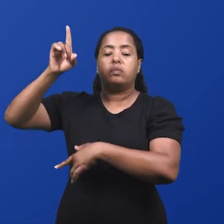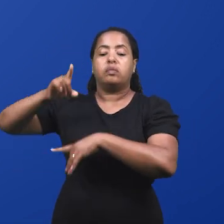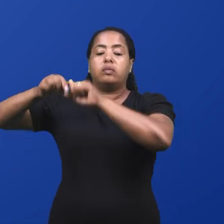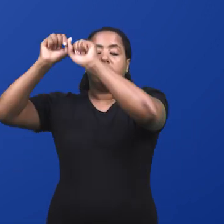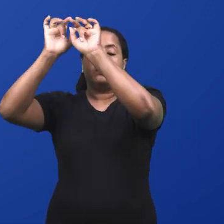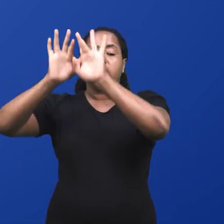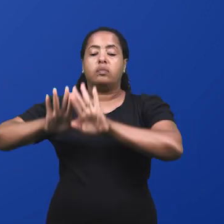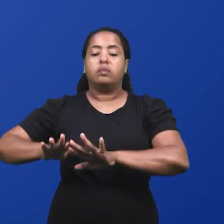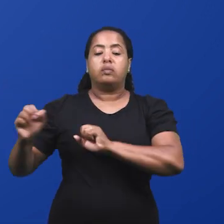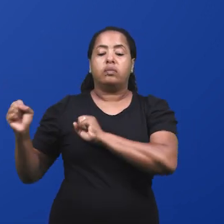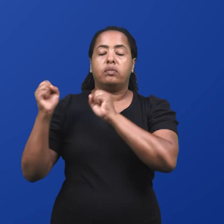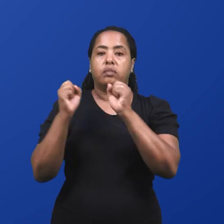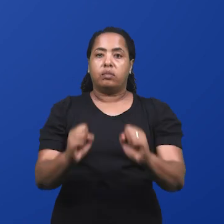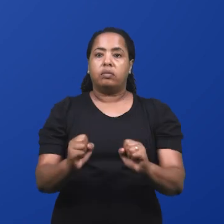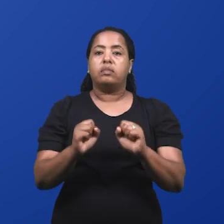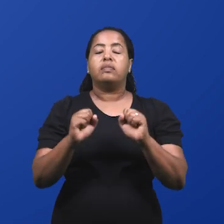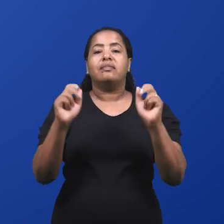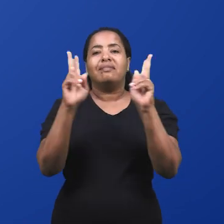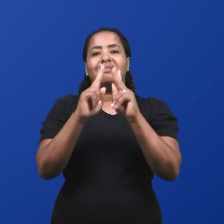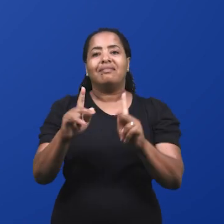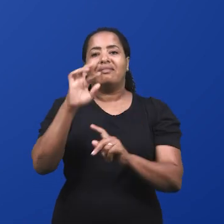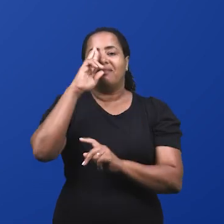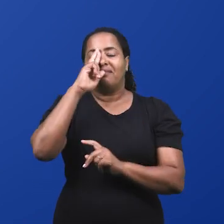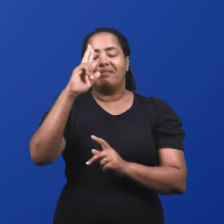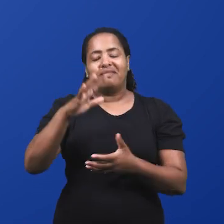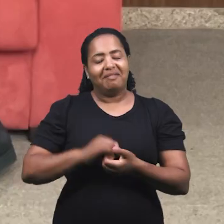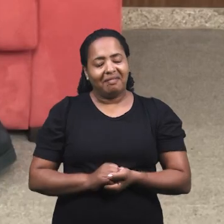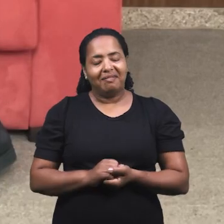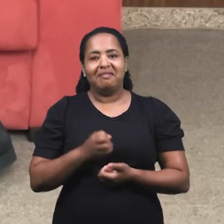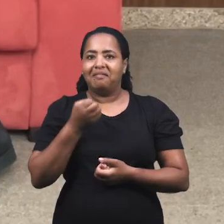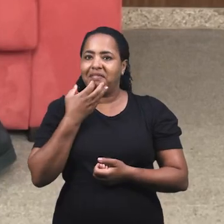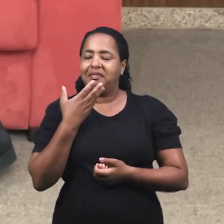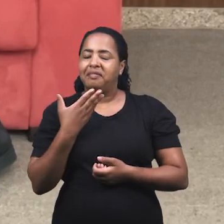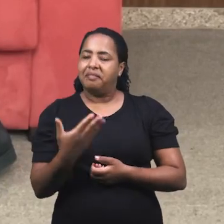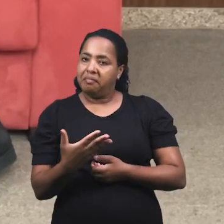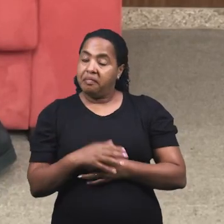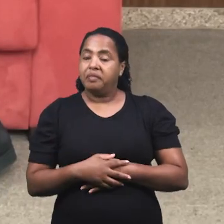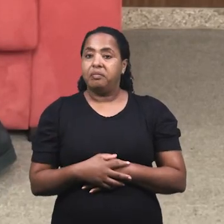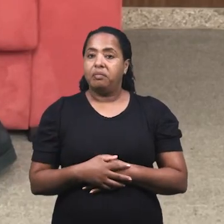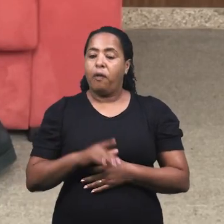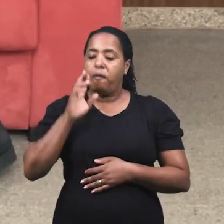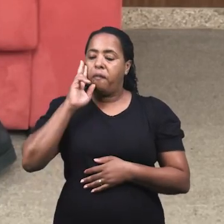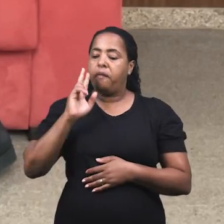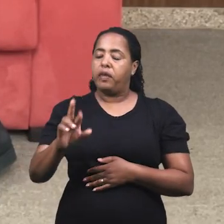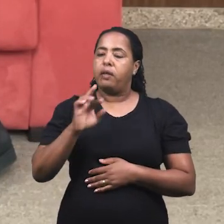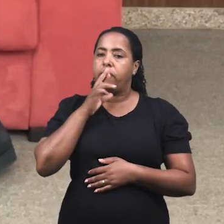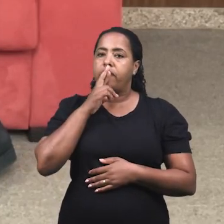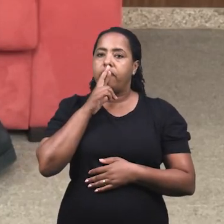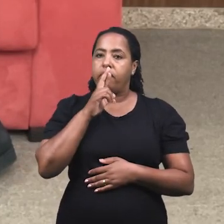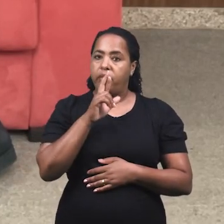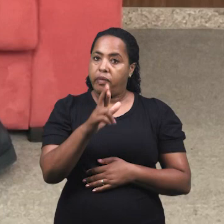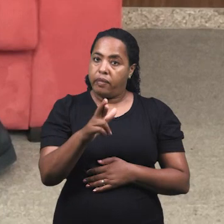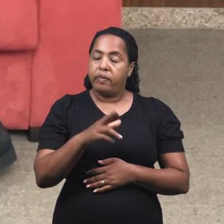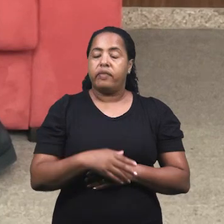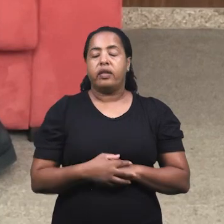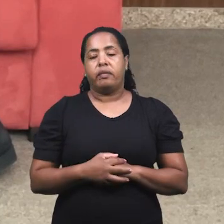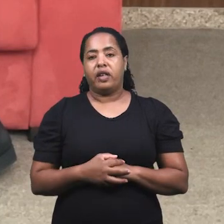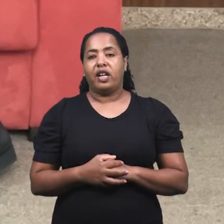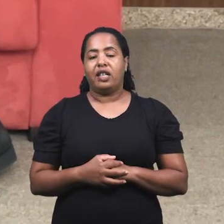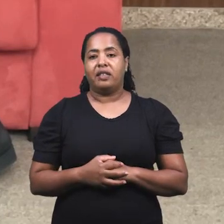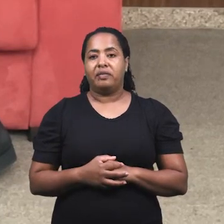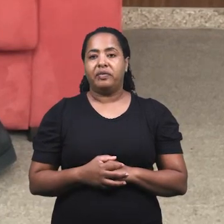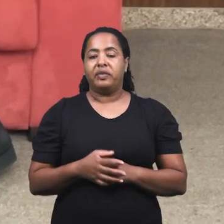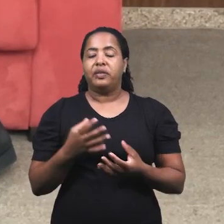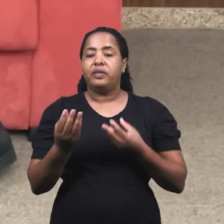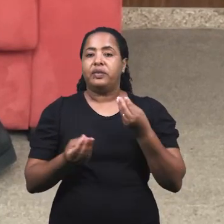alto sejais revestido de poder. A paz, Senhor. Muito bem, meus irmãos. Assistimos às respostas e vejam,